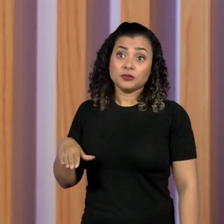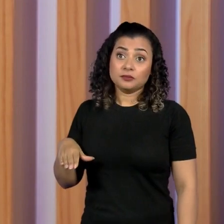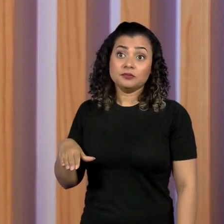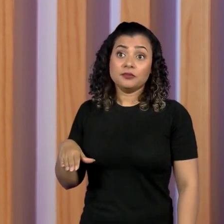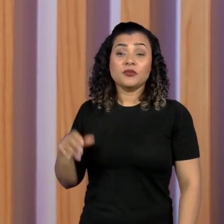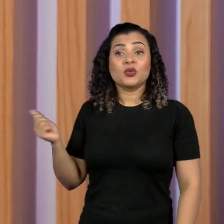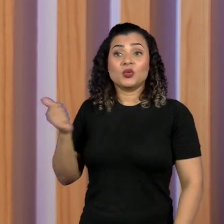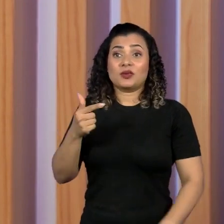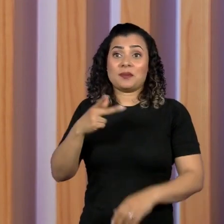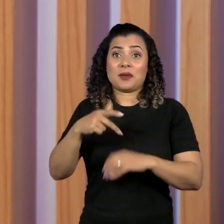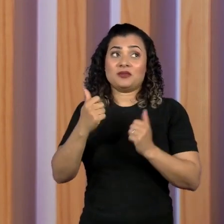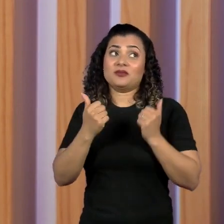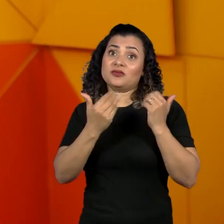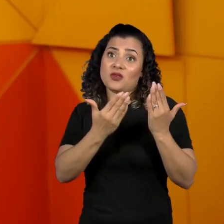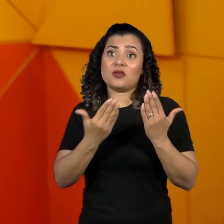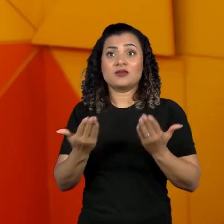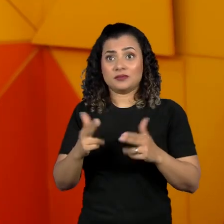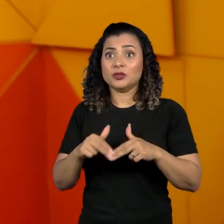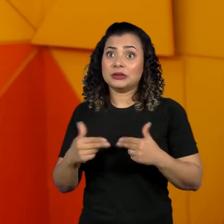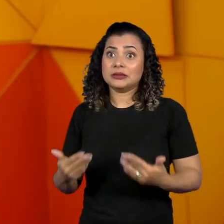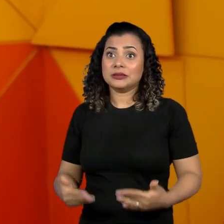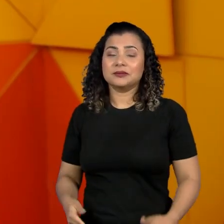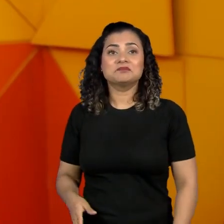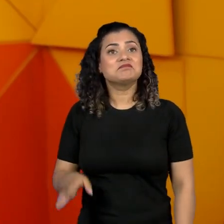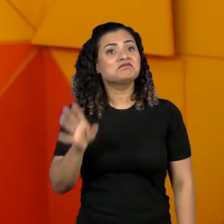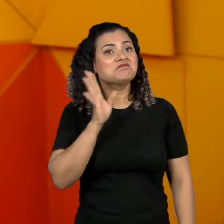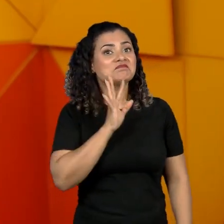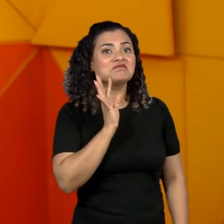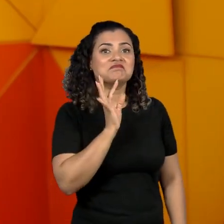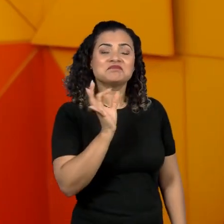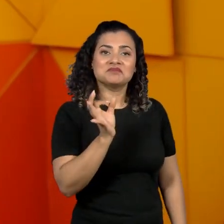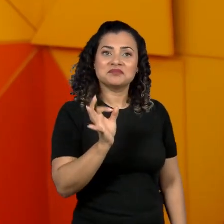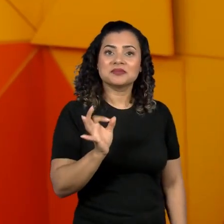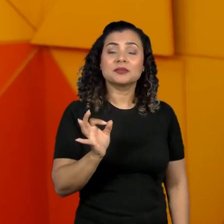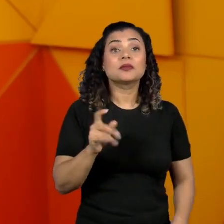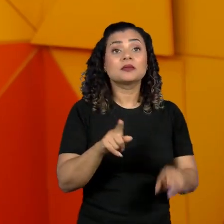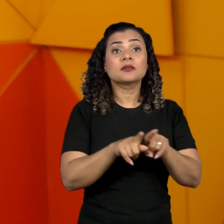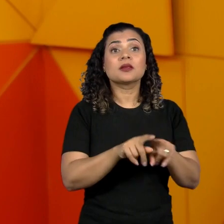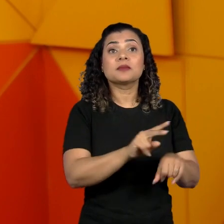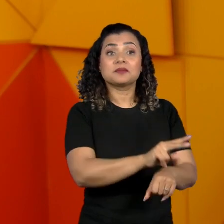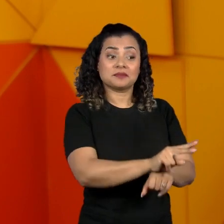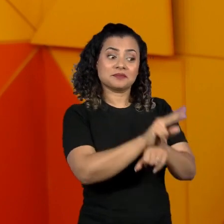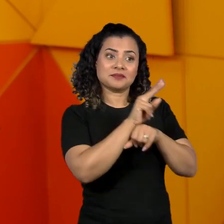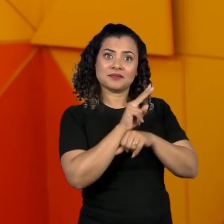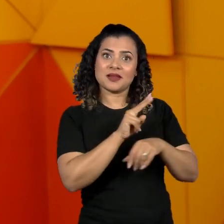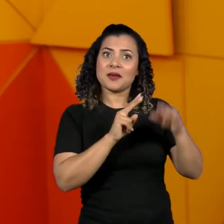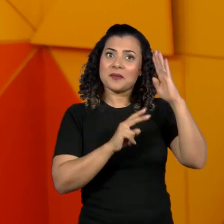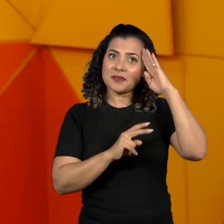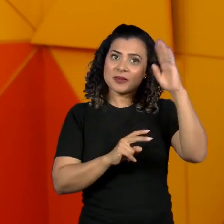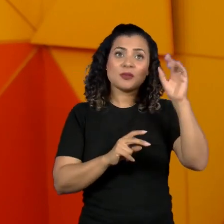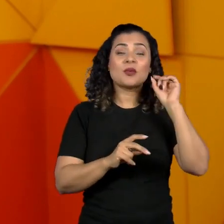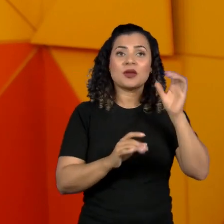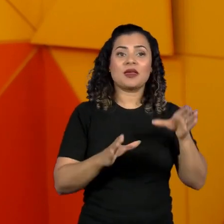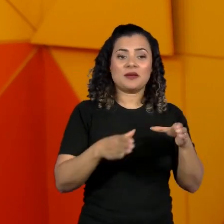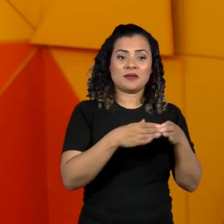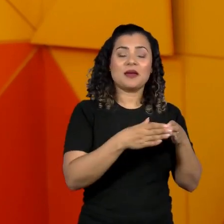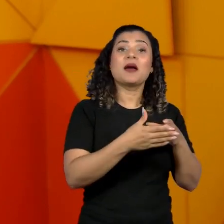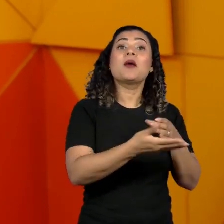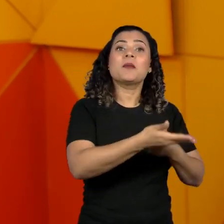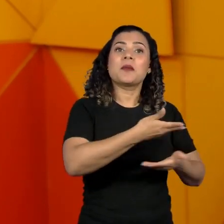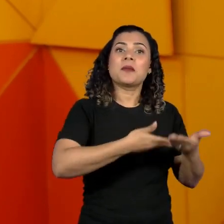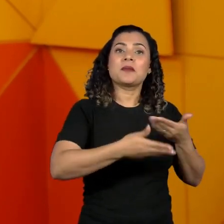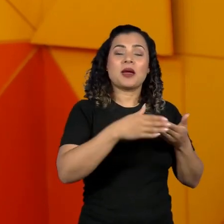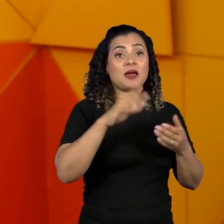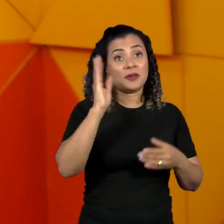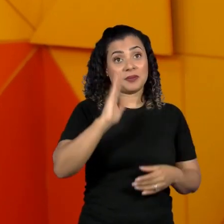produtos do exterior. Ah, bacana. O setor de crédito é o que mais tem cooperados no país. São mais